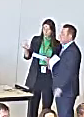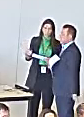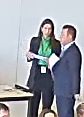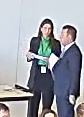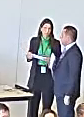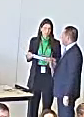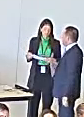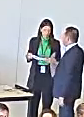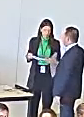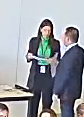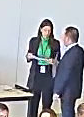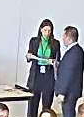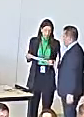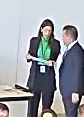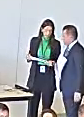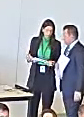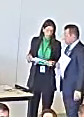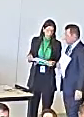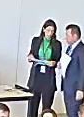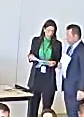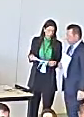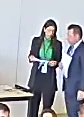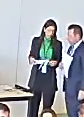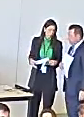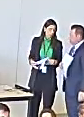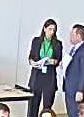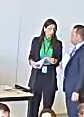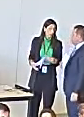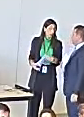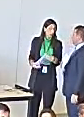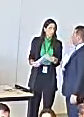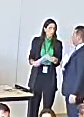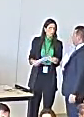Como vice-presidente desta comissão,